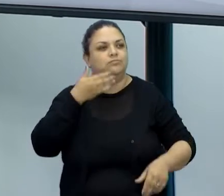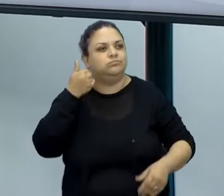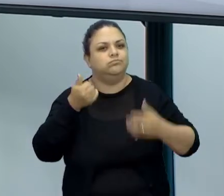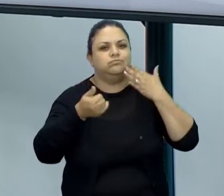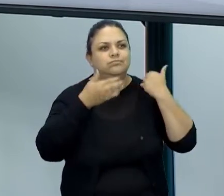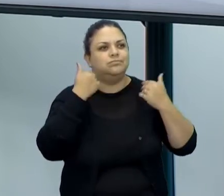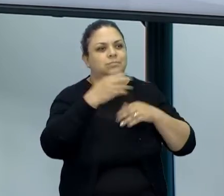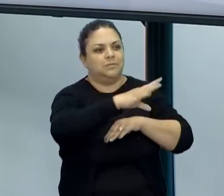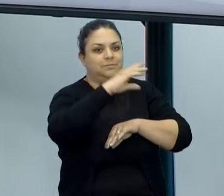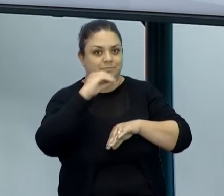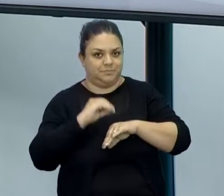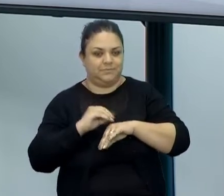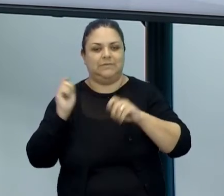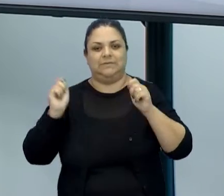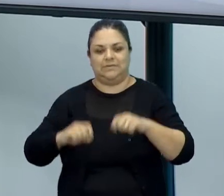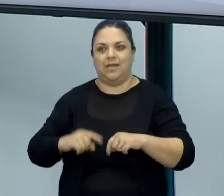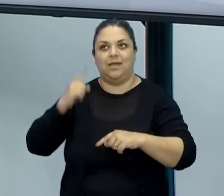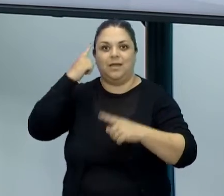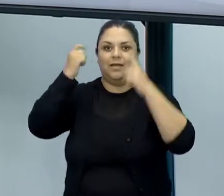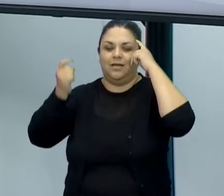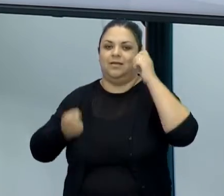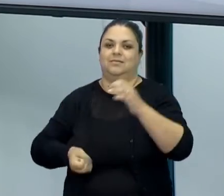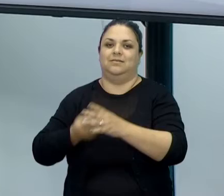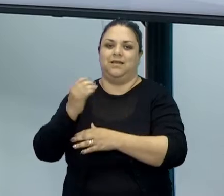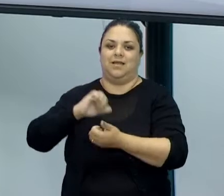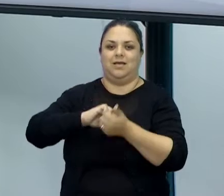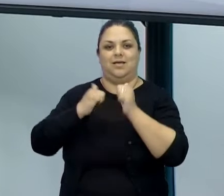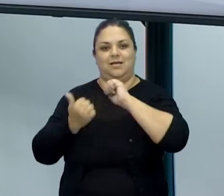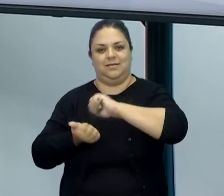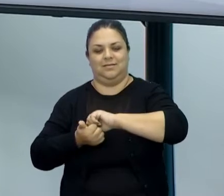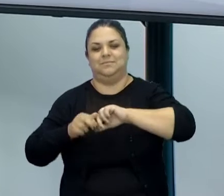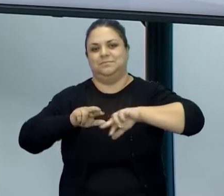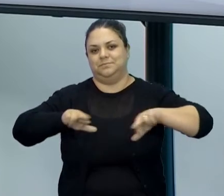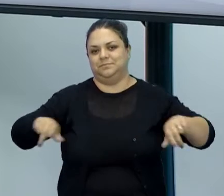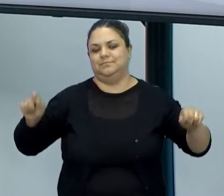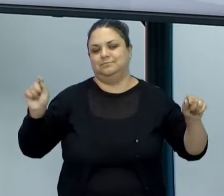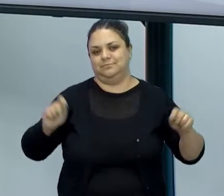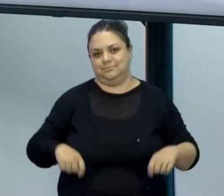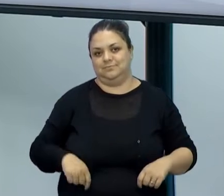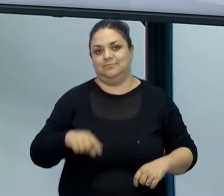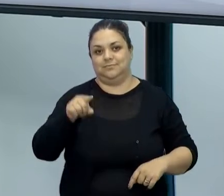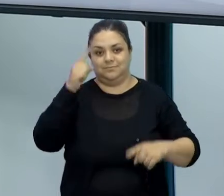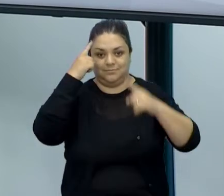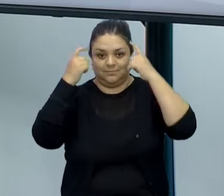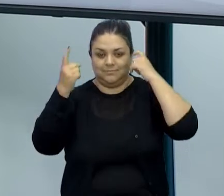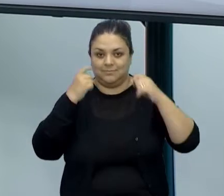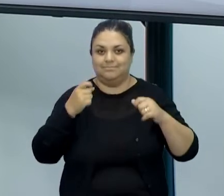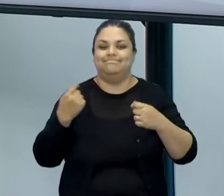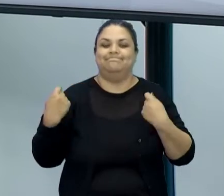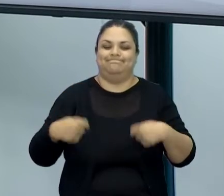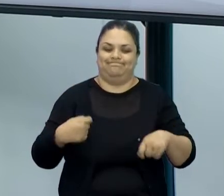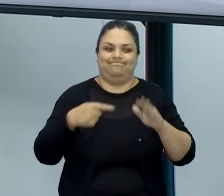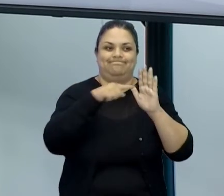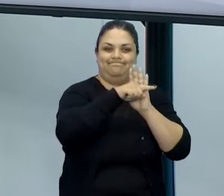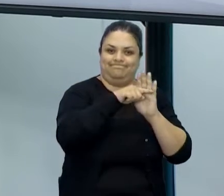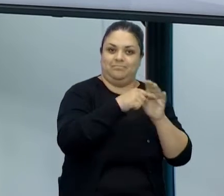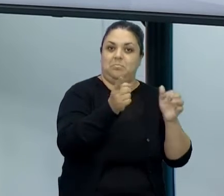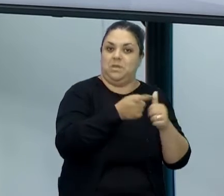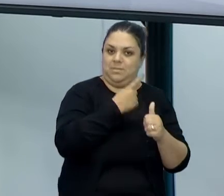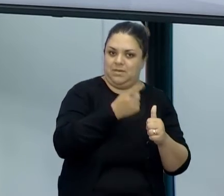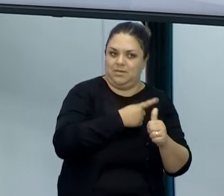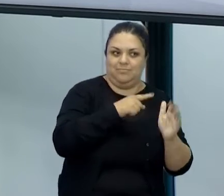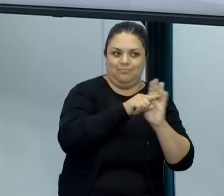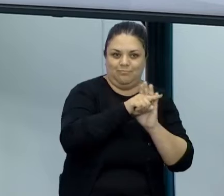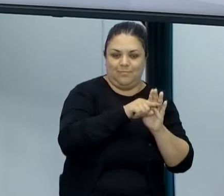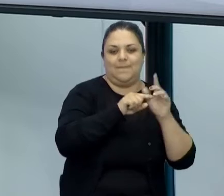poder colocar em prática, fazer adaptações. Então, o processo criativo, ele depende muito, sim, da investigação científica, tá? É importante.